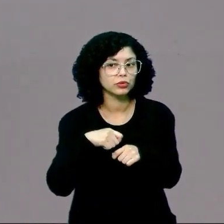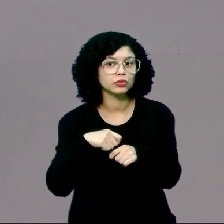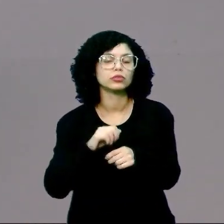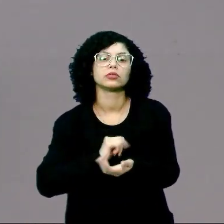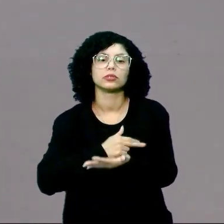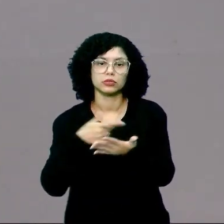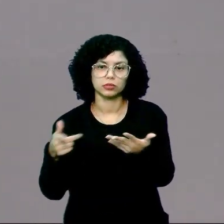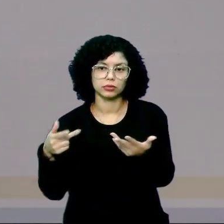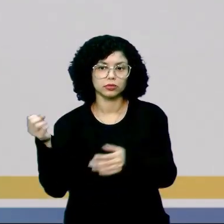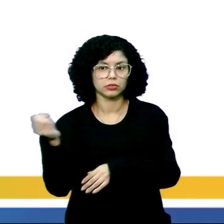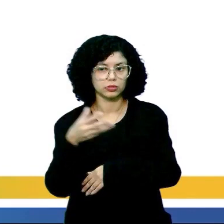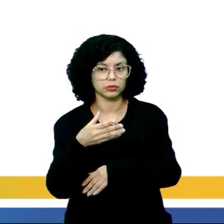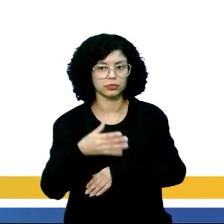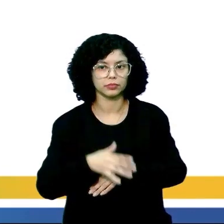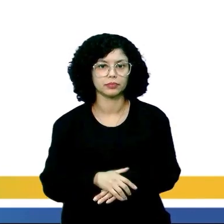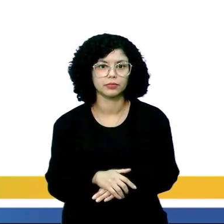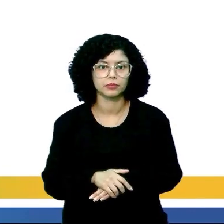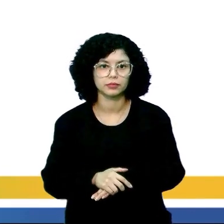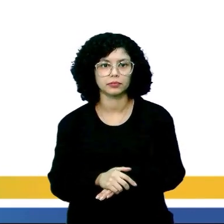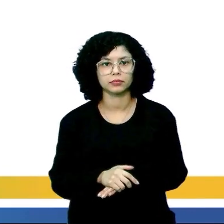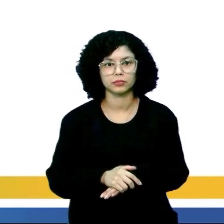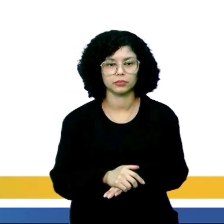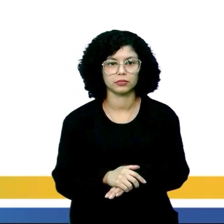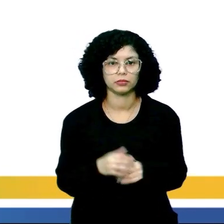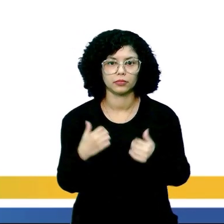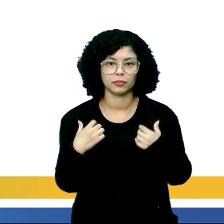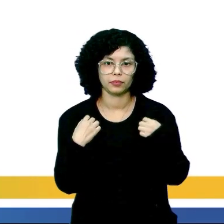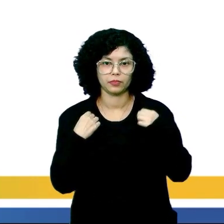mais ferramentas.